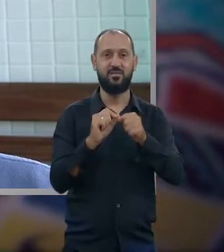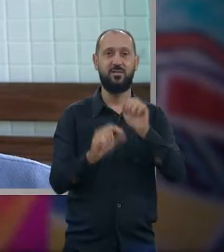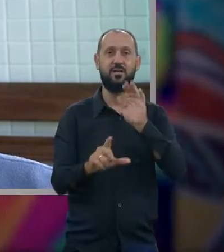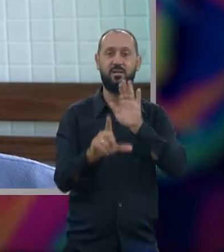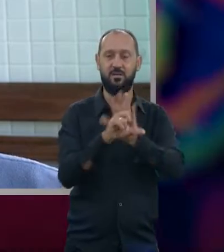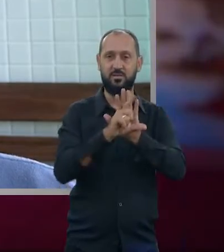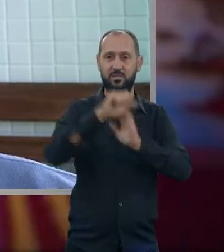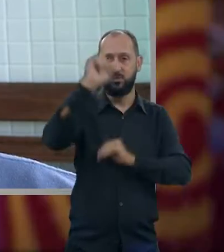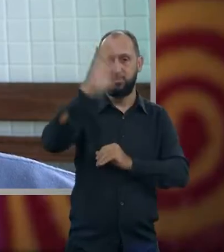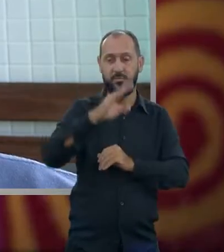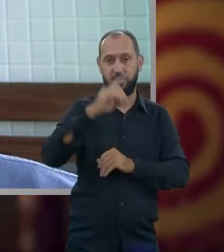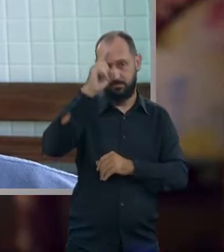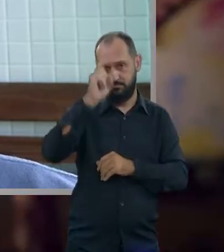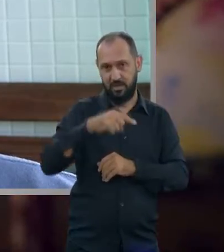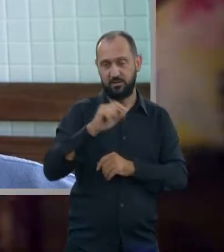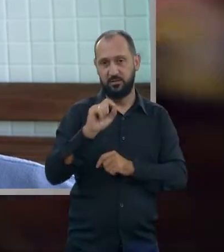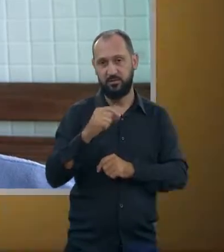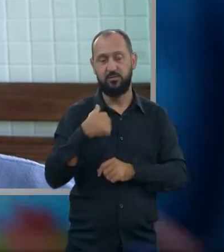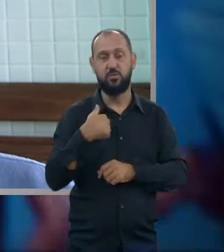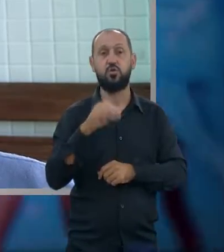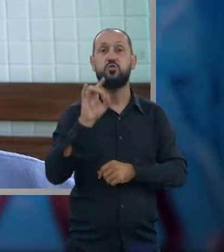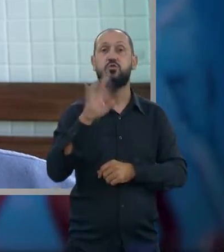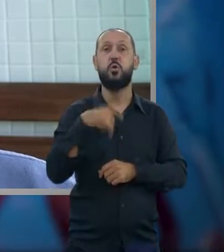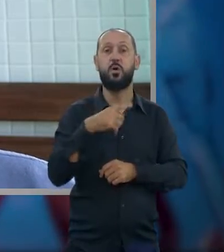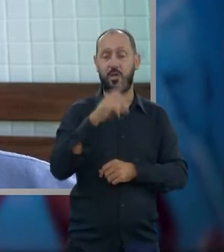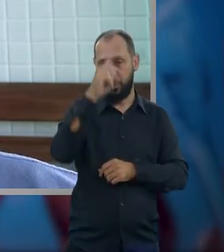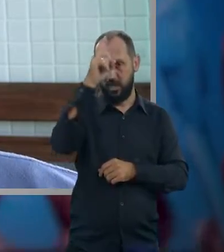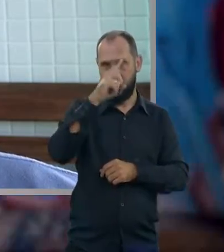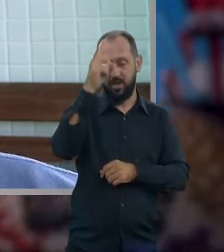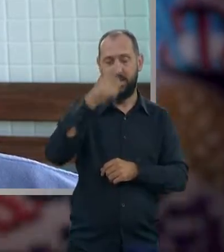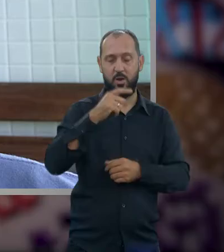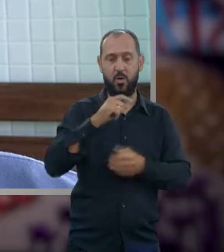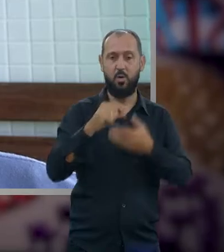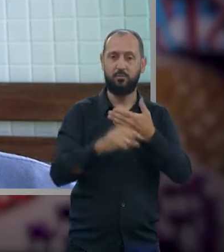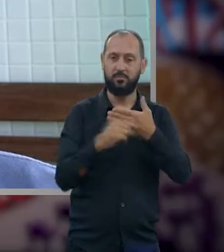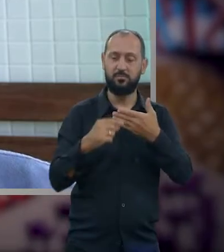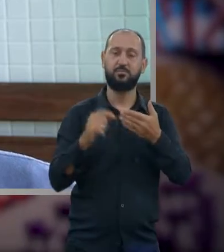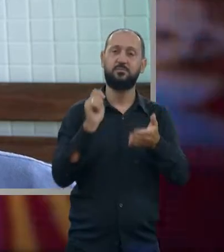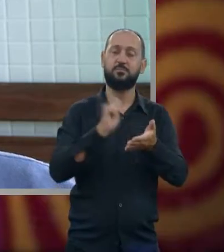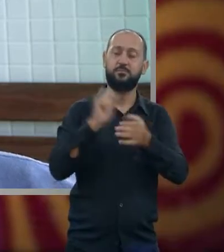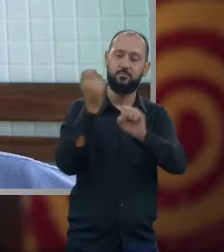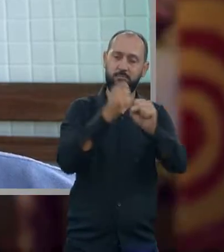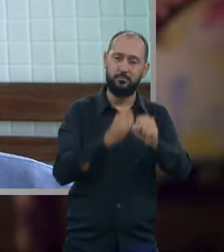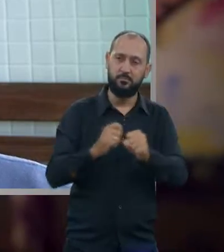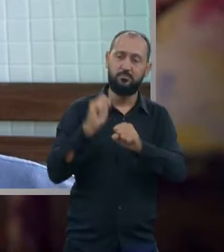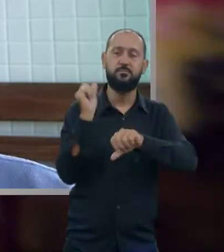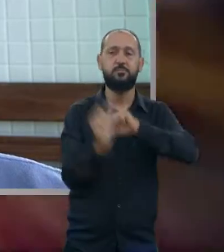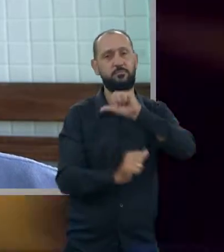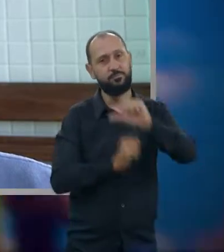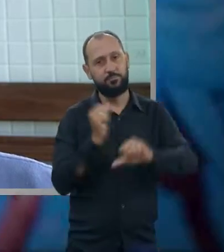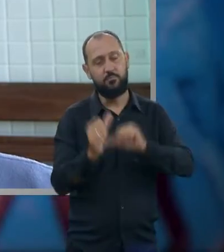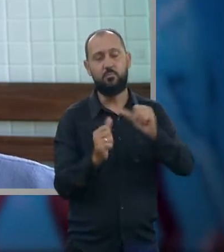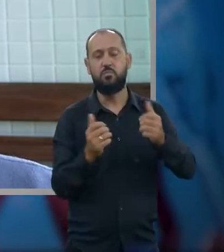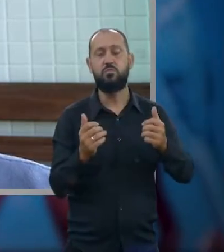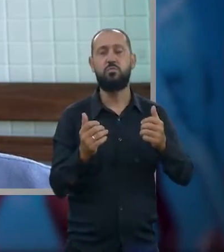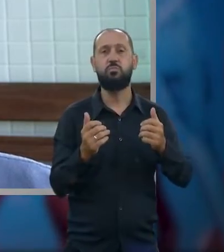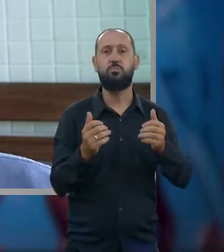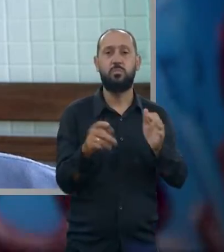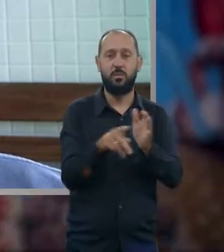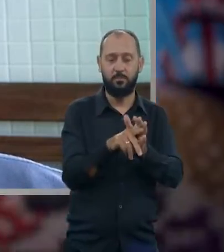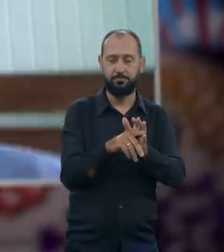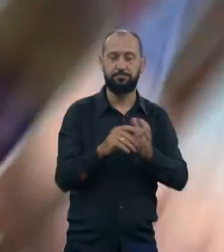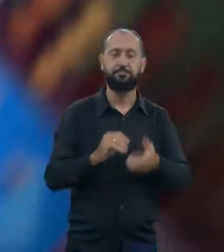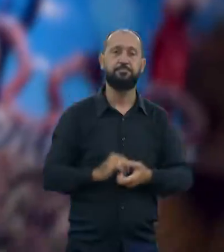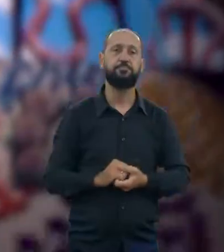A legislação brasileira determina isso, que só o autor pode restaurar, modificar,